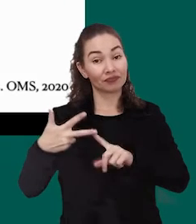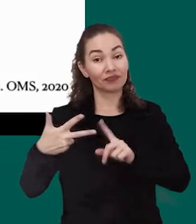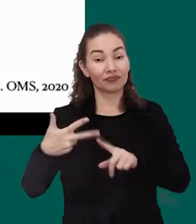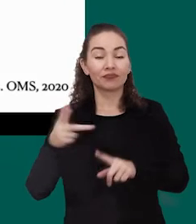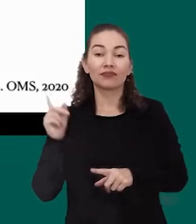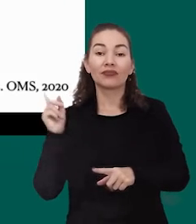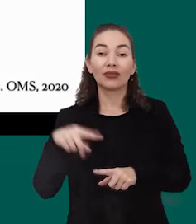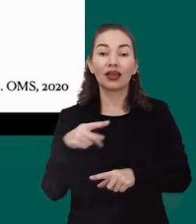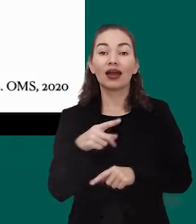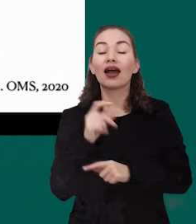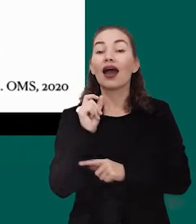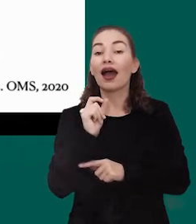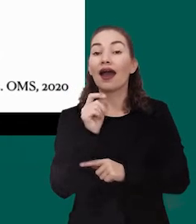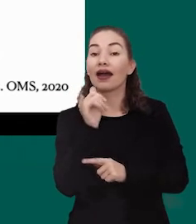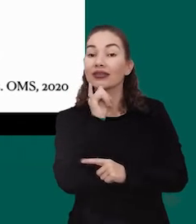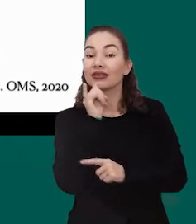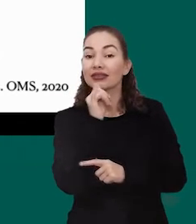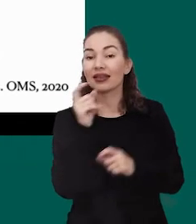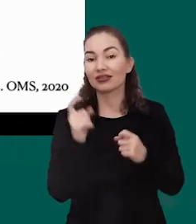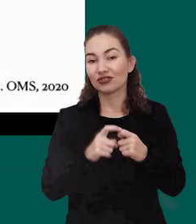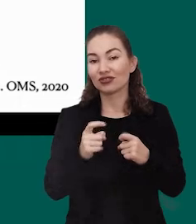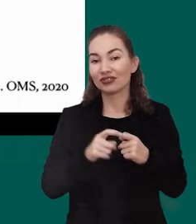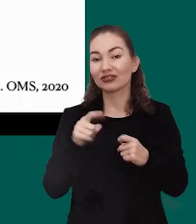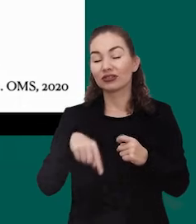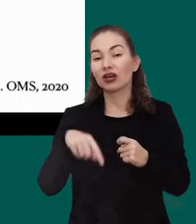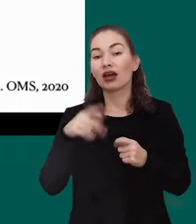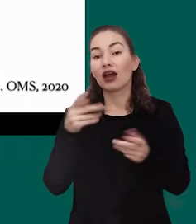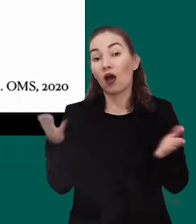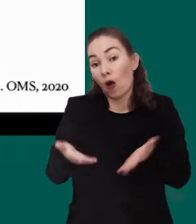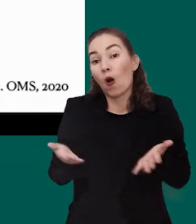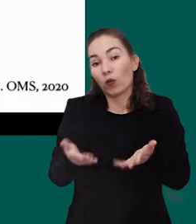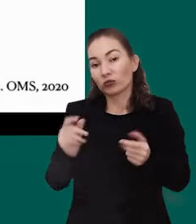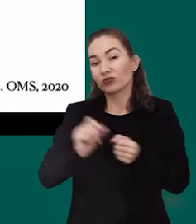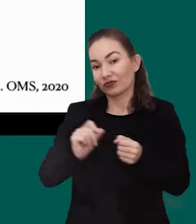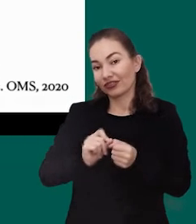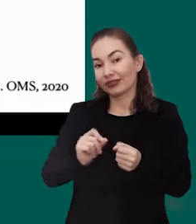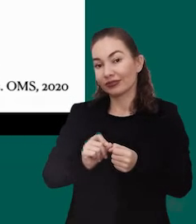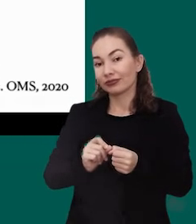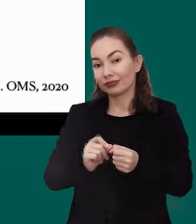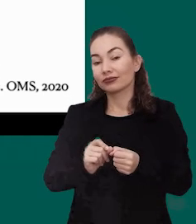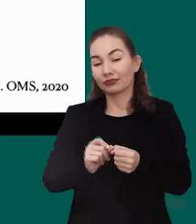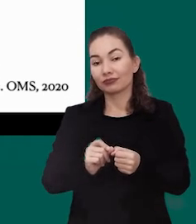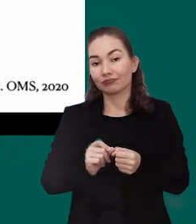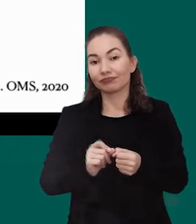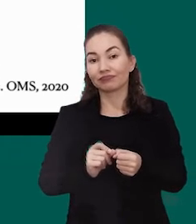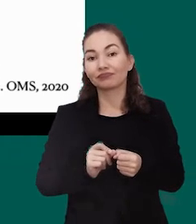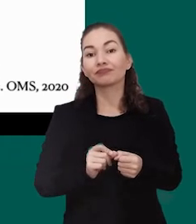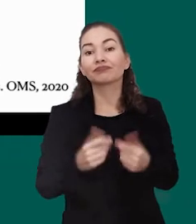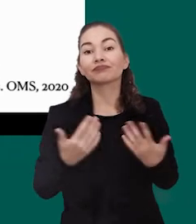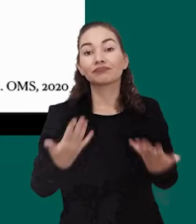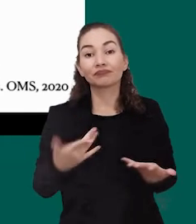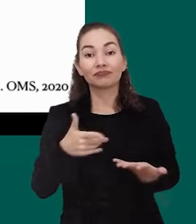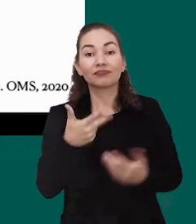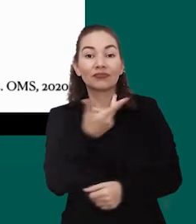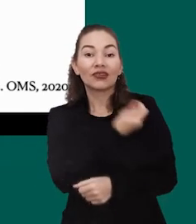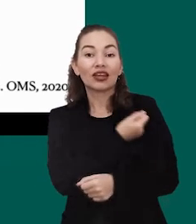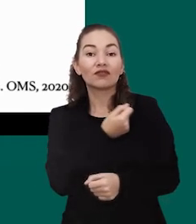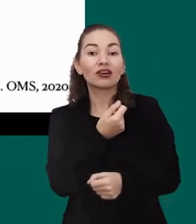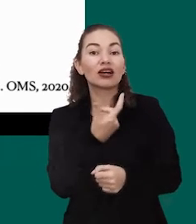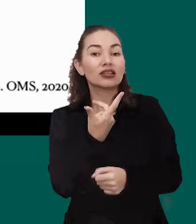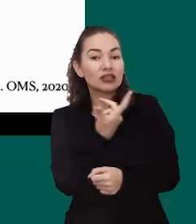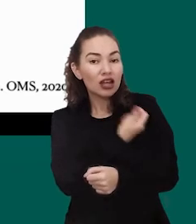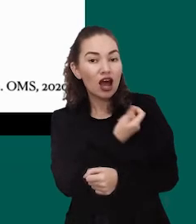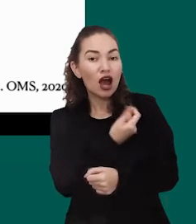etapa dos testes clínicos, né? É o estágio que a gente está atualmente para muitas estratégias vacinais, né, em que a vacina é aplicada